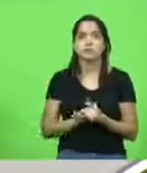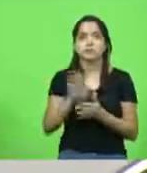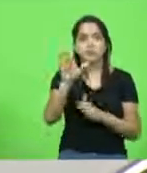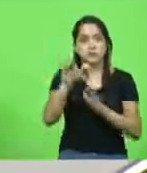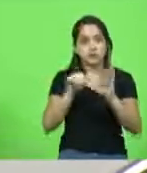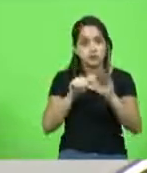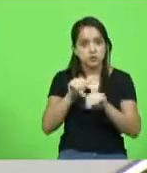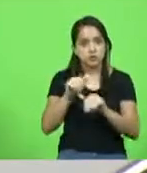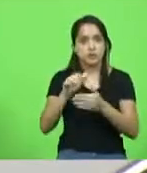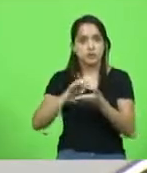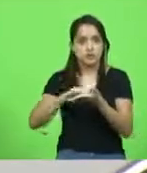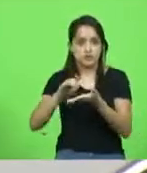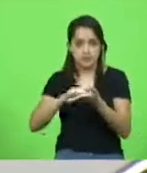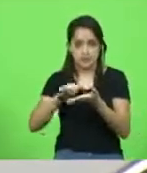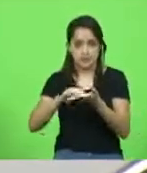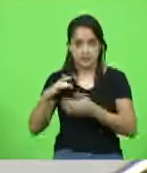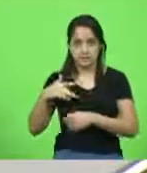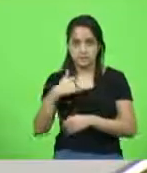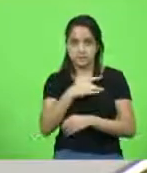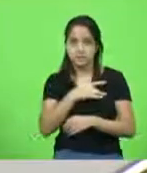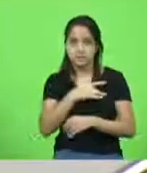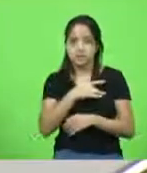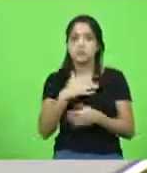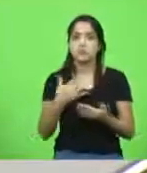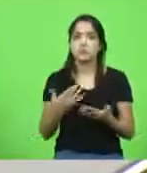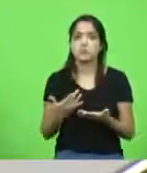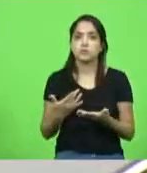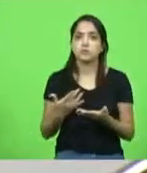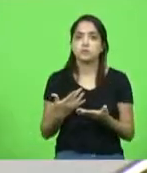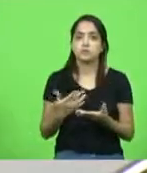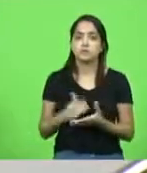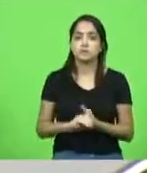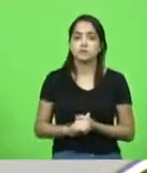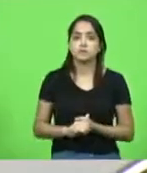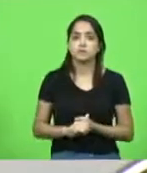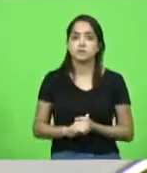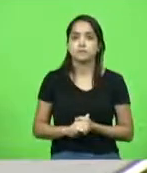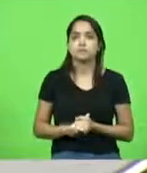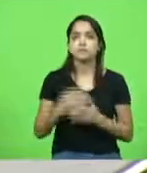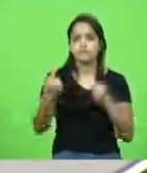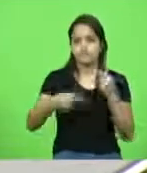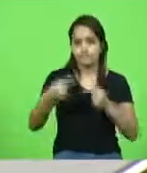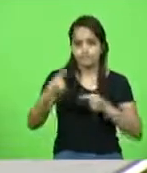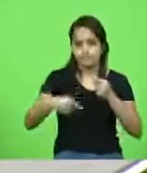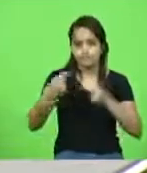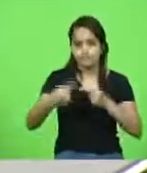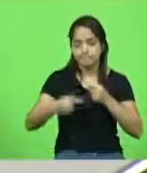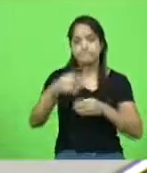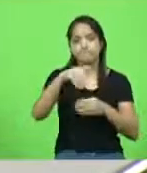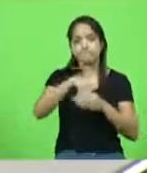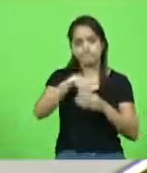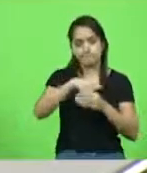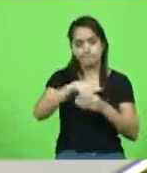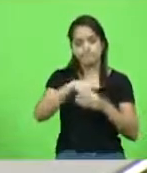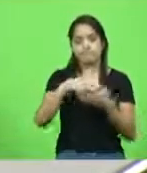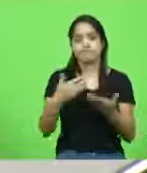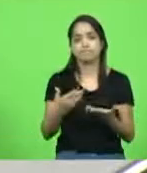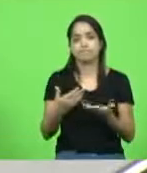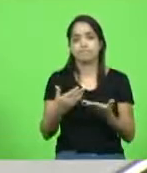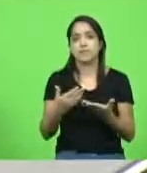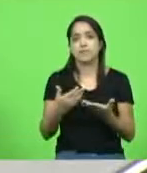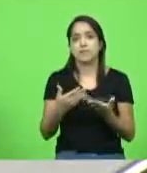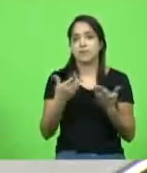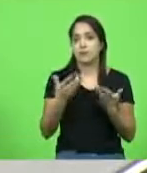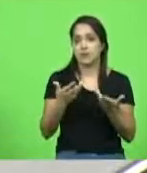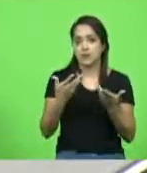do secretário de Estado da Saúde vai ser a discutido vai ser votado torço